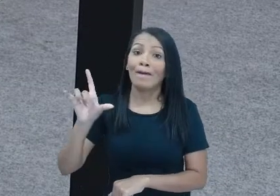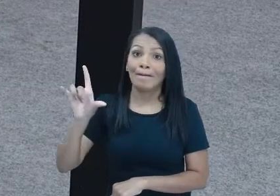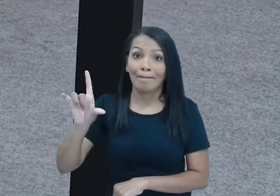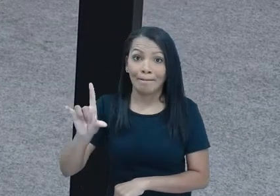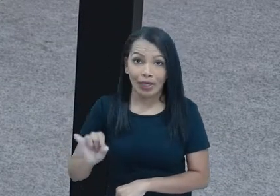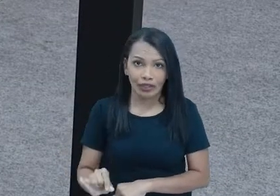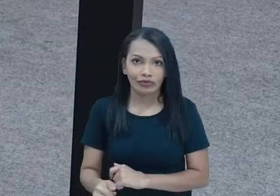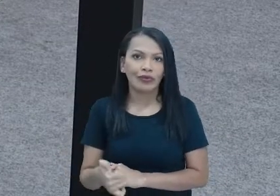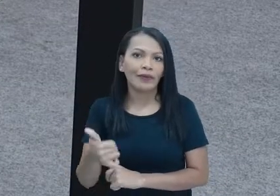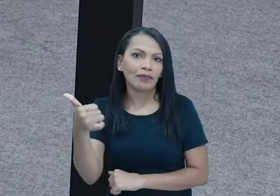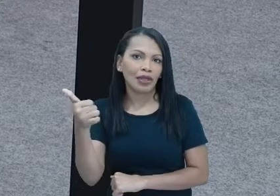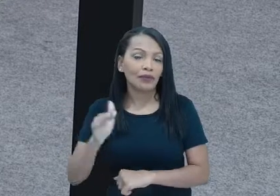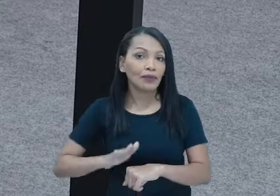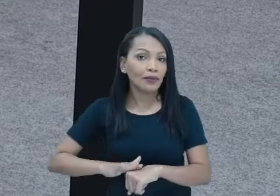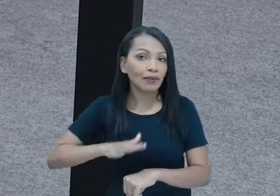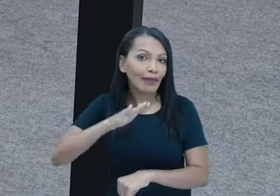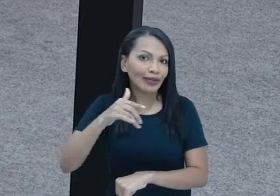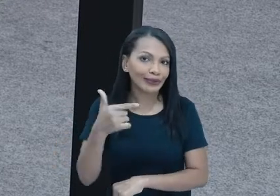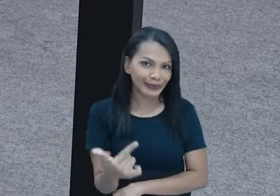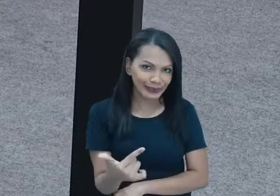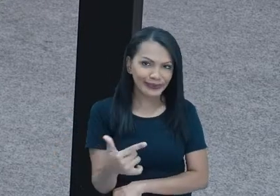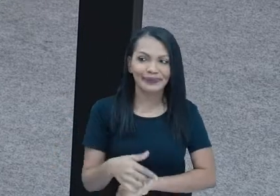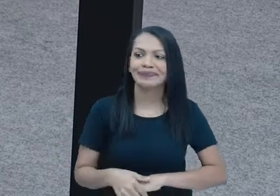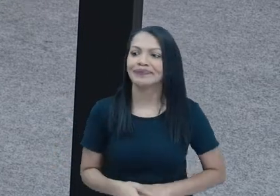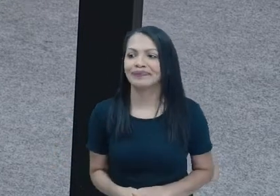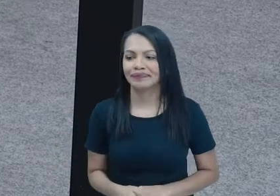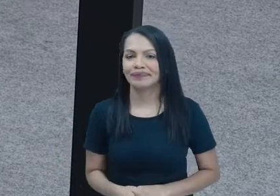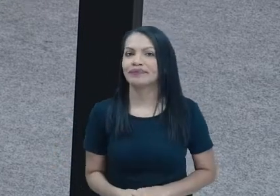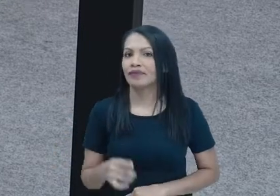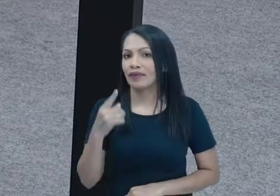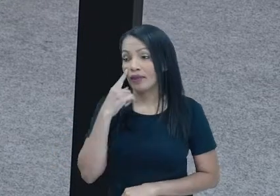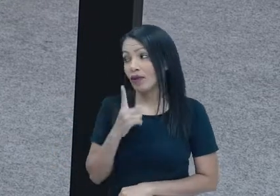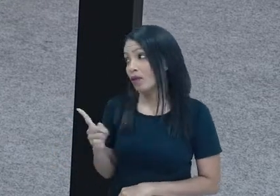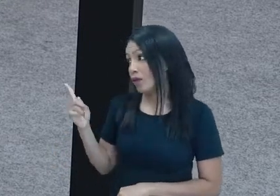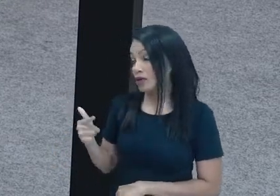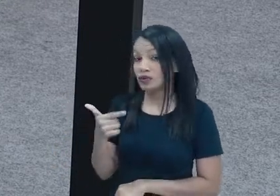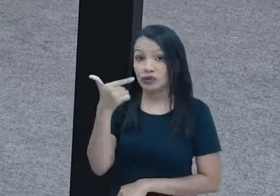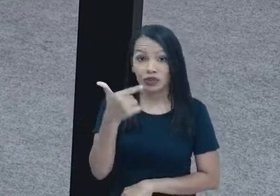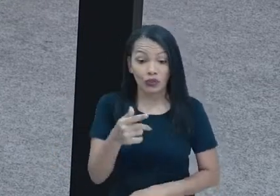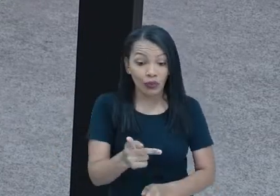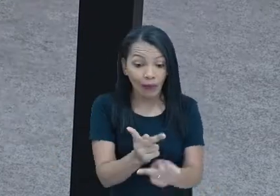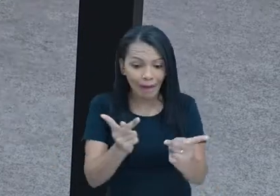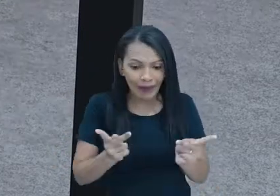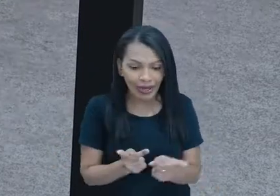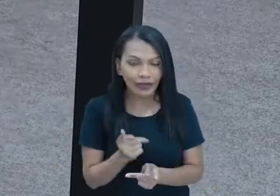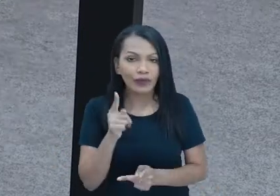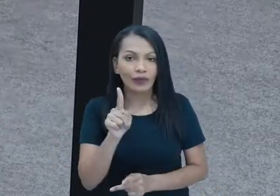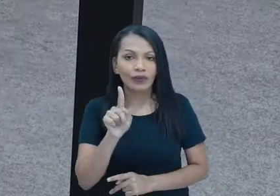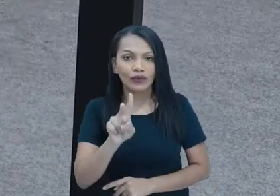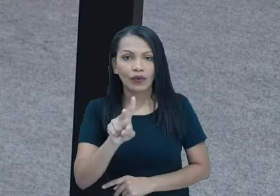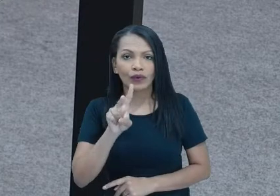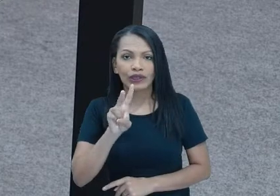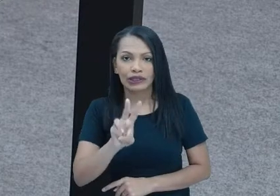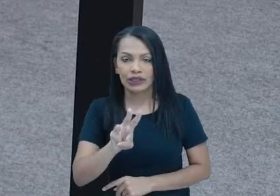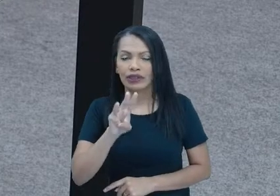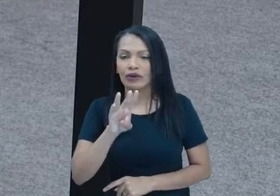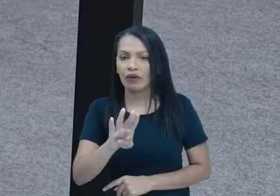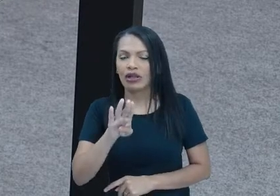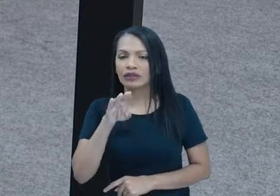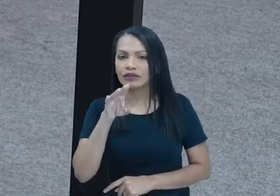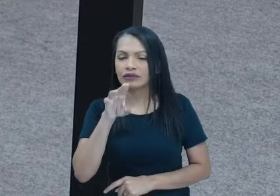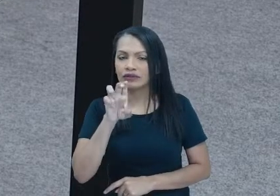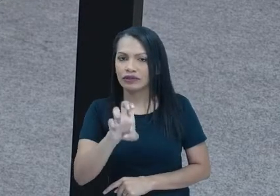1, 2, 3, 4, 5, 6 pompons. 6. E quantos pompons tem aqui? 1,